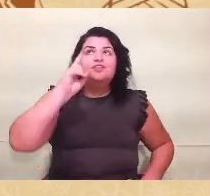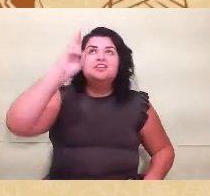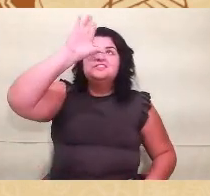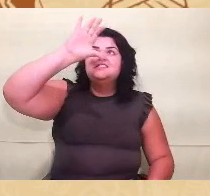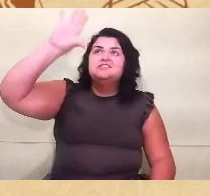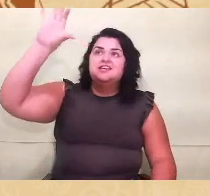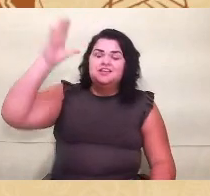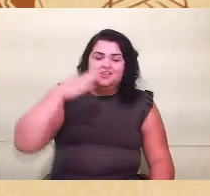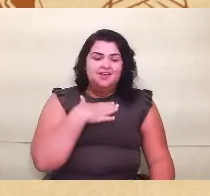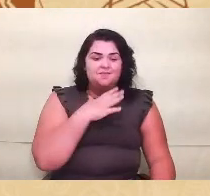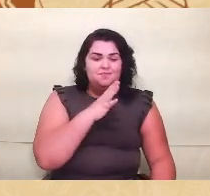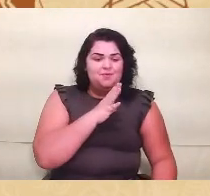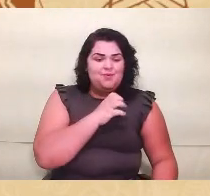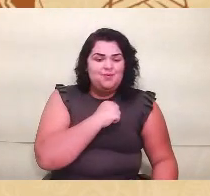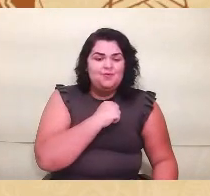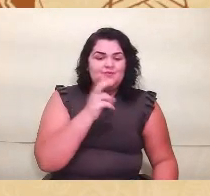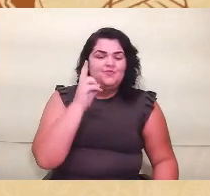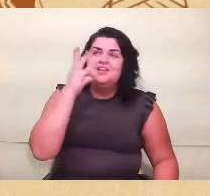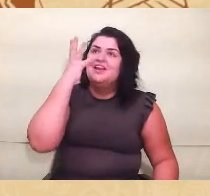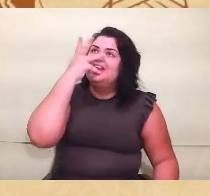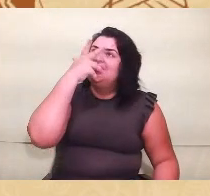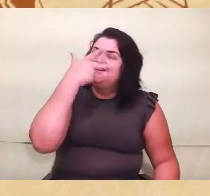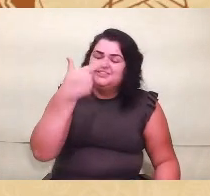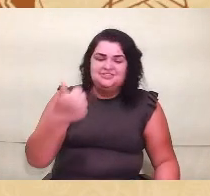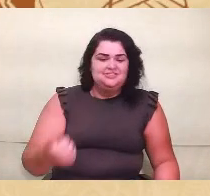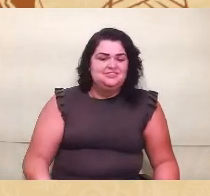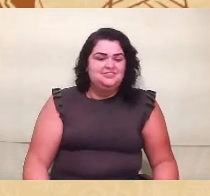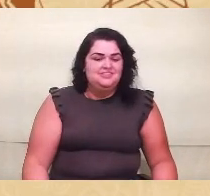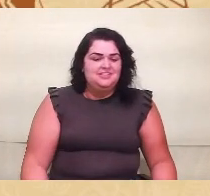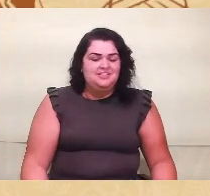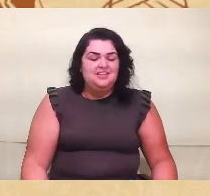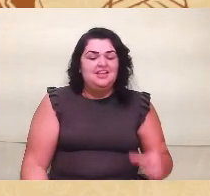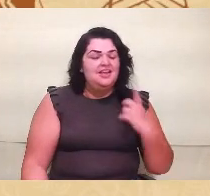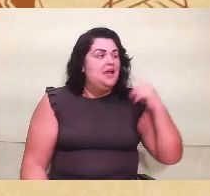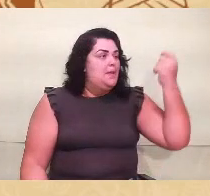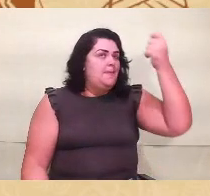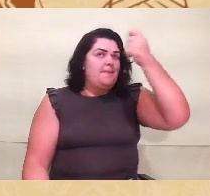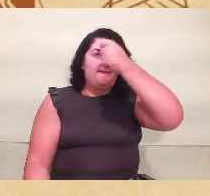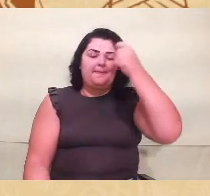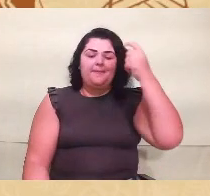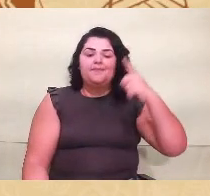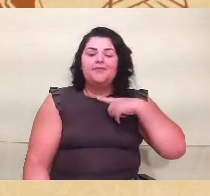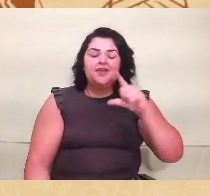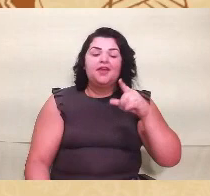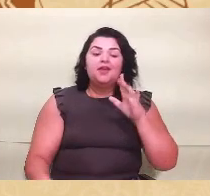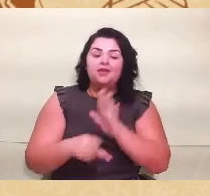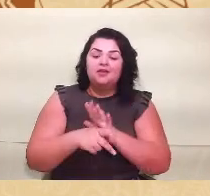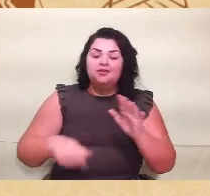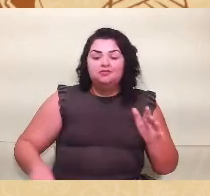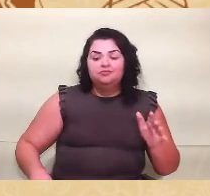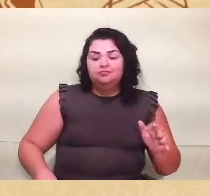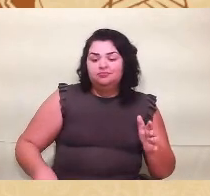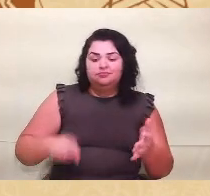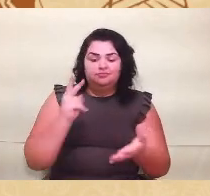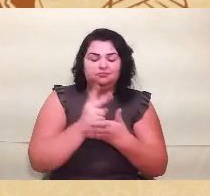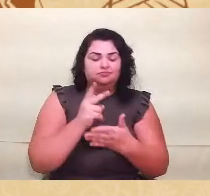veja, veja como ele está lindo. O São João é o solstício de inverno. A gente, antes dos portugueses chegarem,